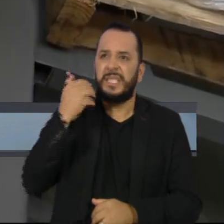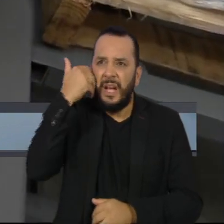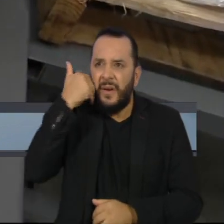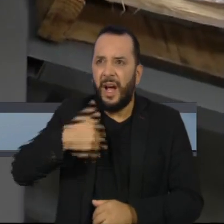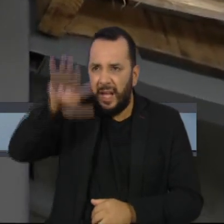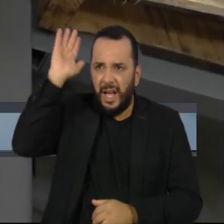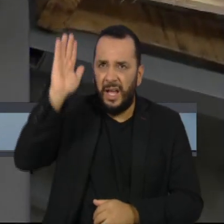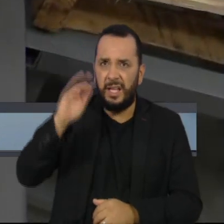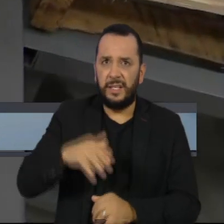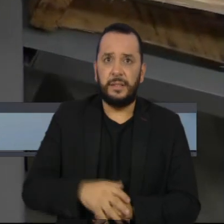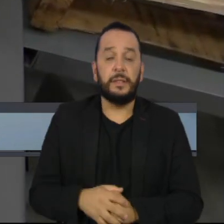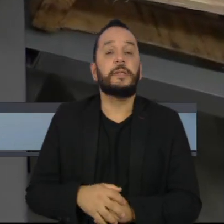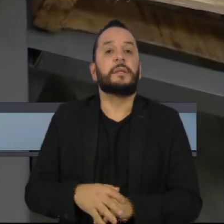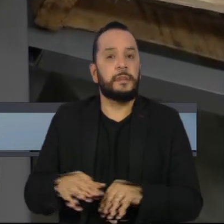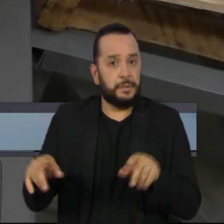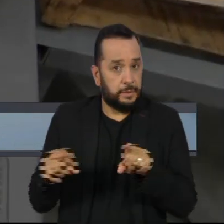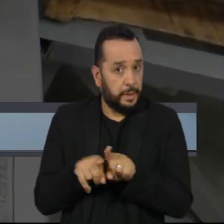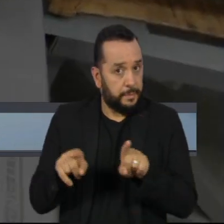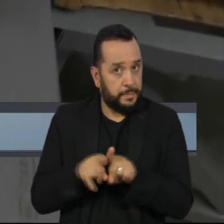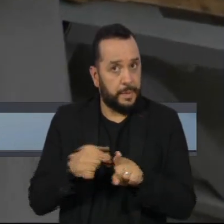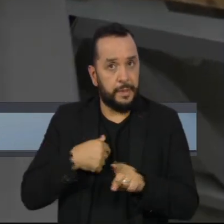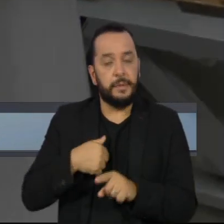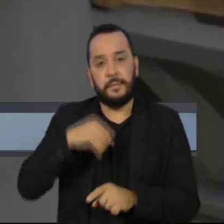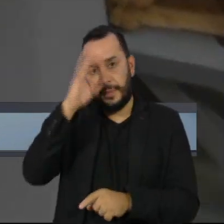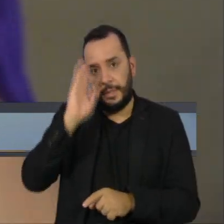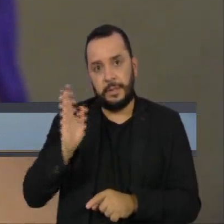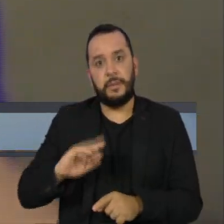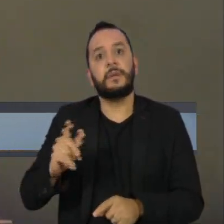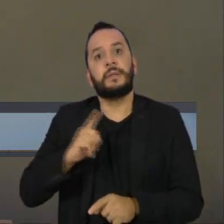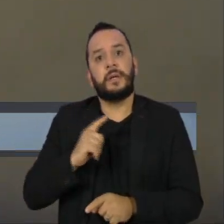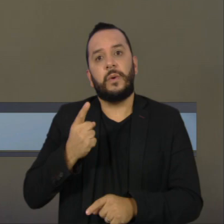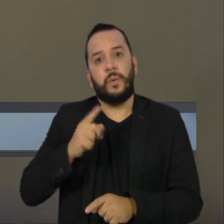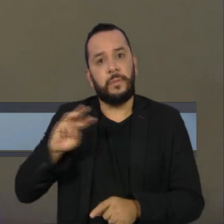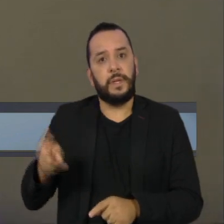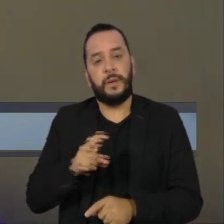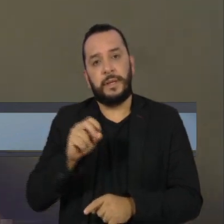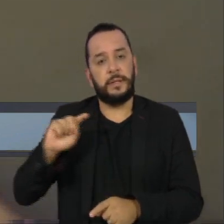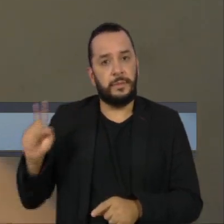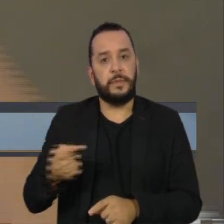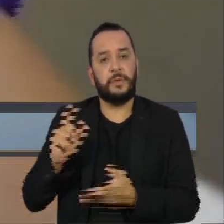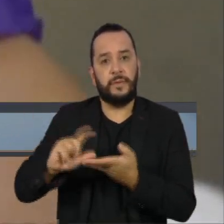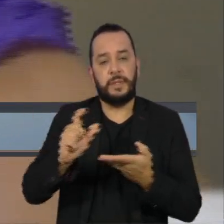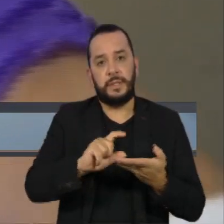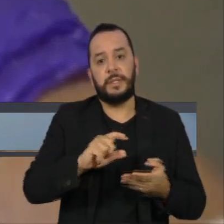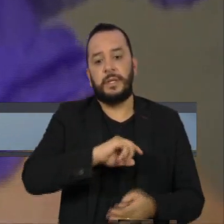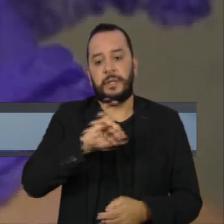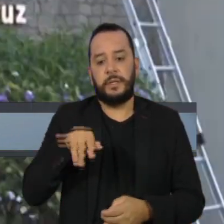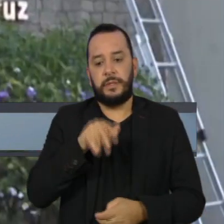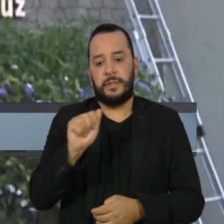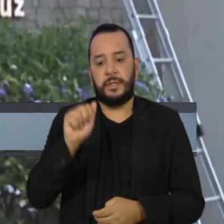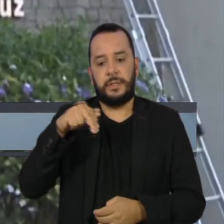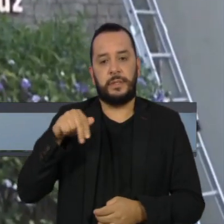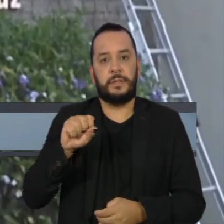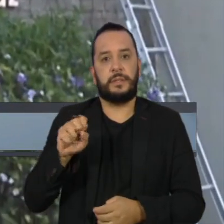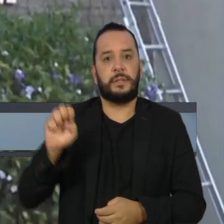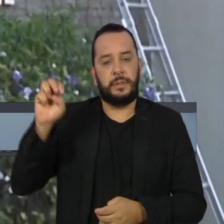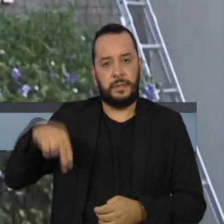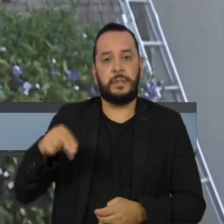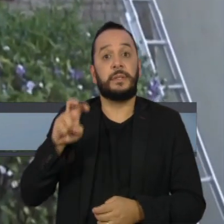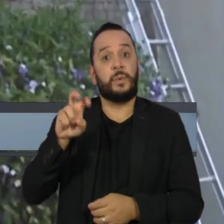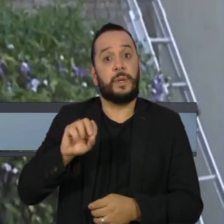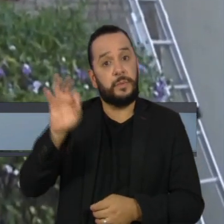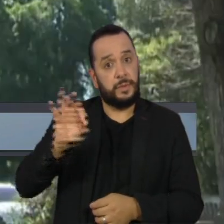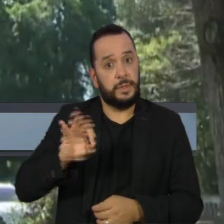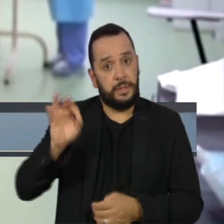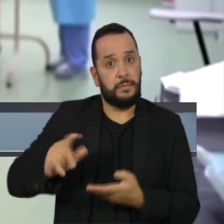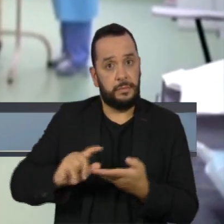Brasil receberá um milhão e meio de doses da vacina da Jansen metade das doses previstas inicialmente Fiocruz